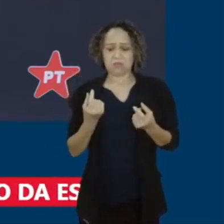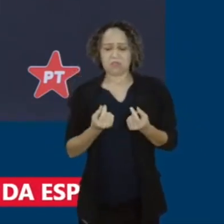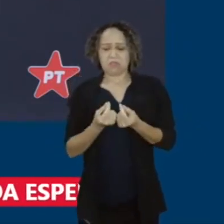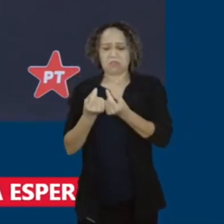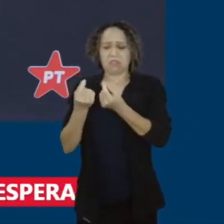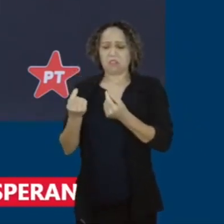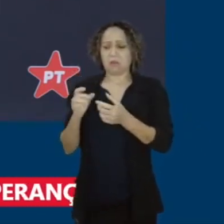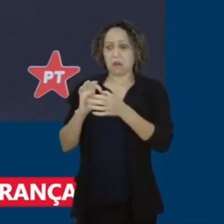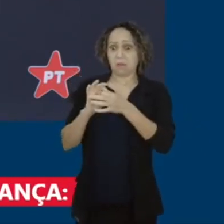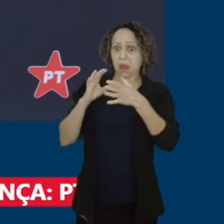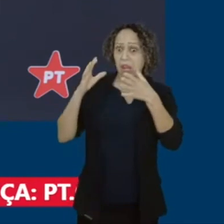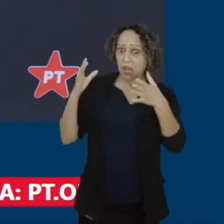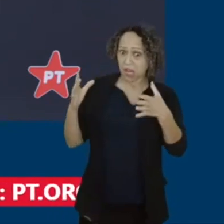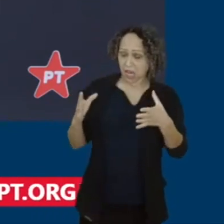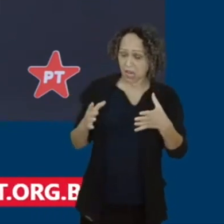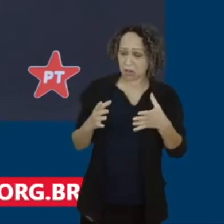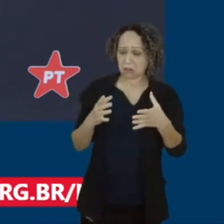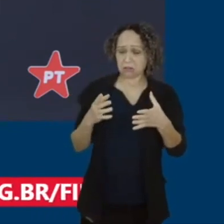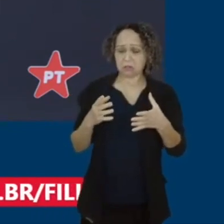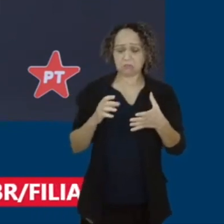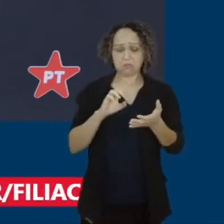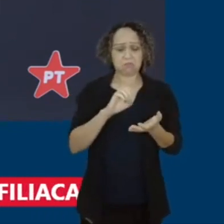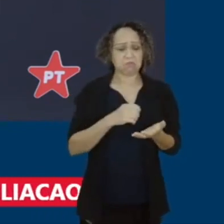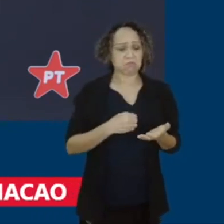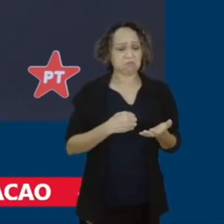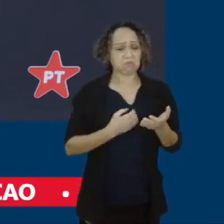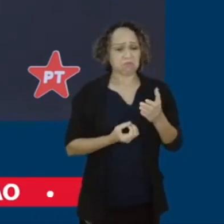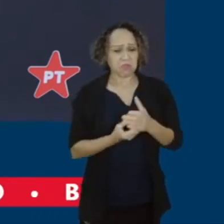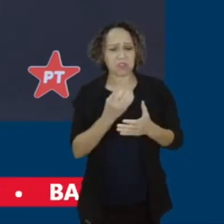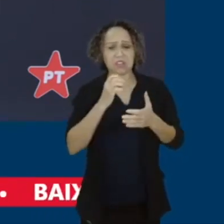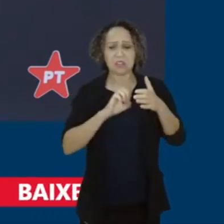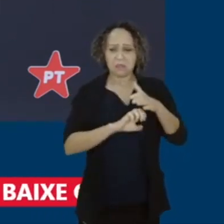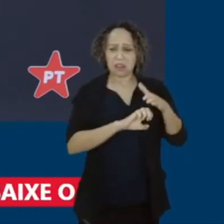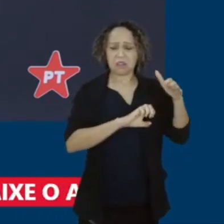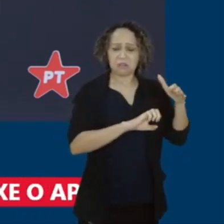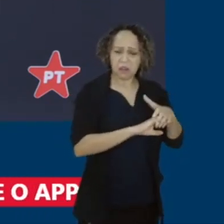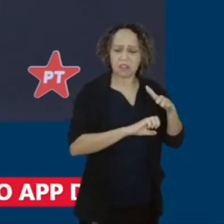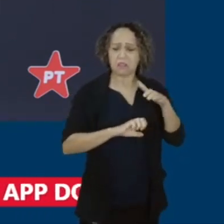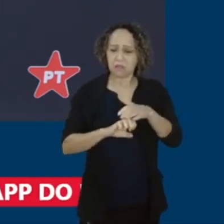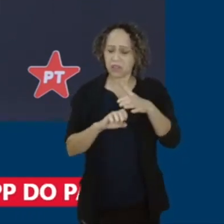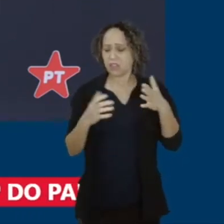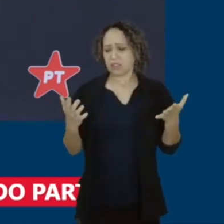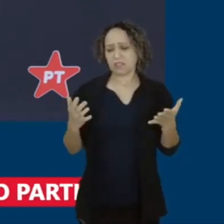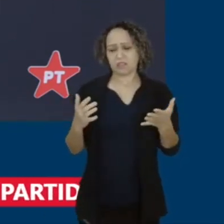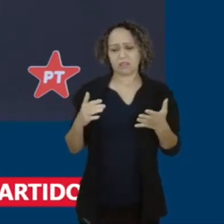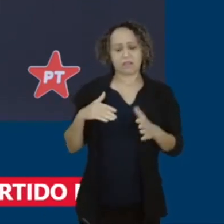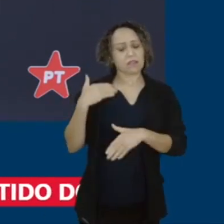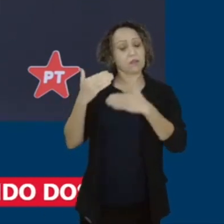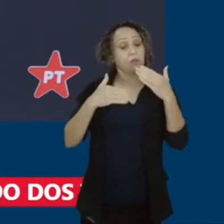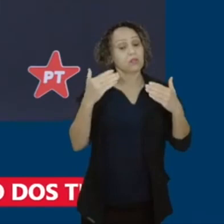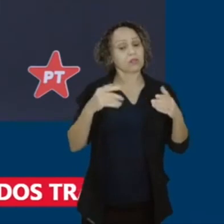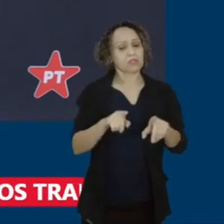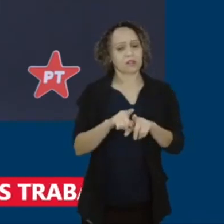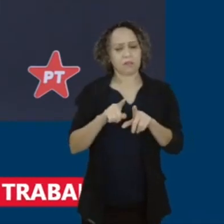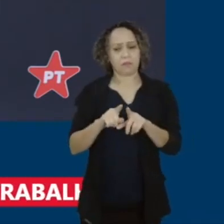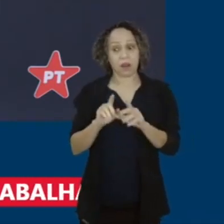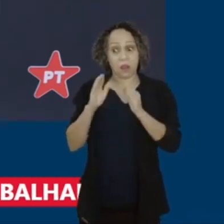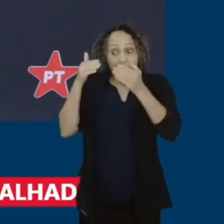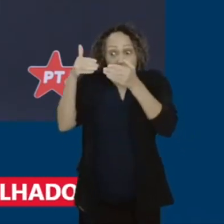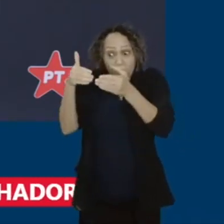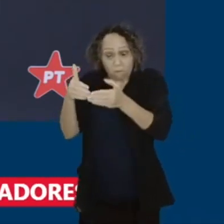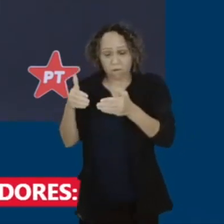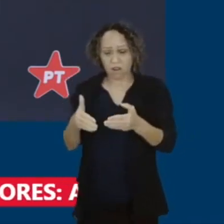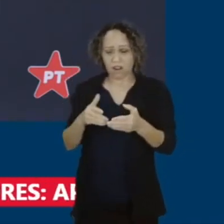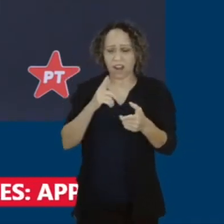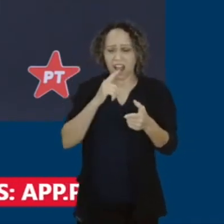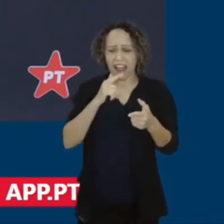Liberdade de empreendimento é crucial para o desenvolvimento do país. Mas os monopólios de